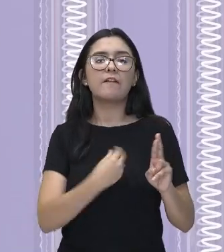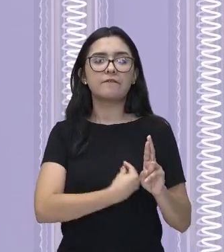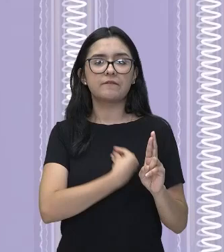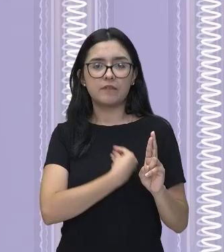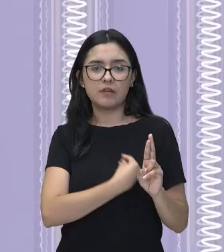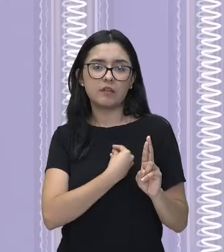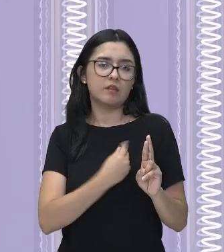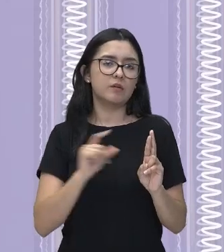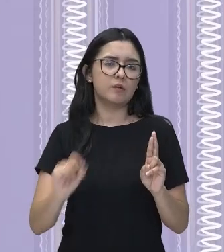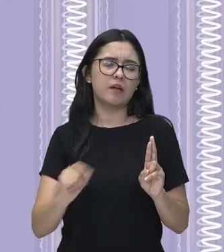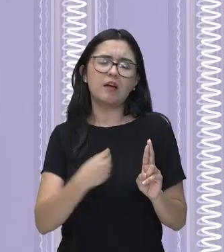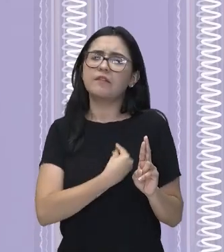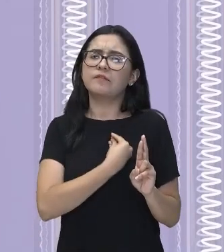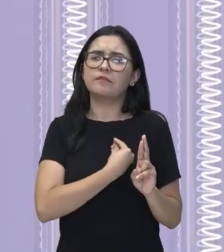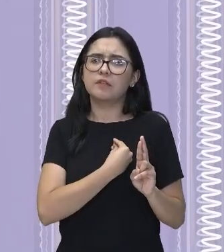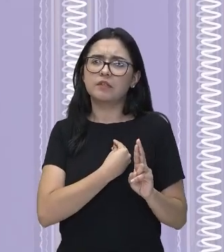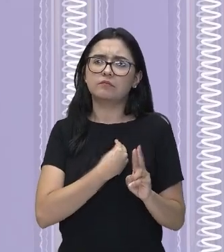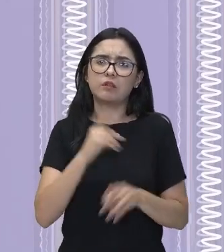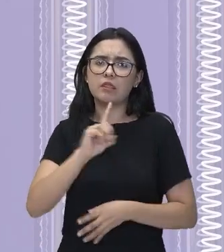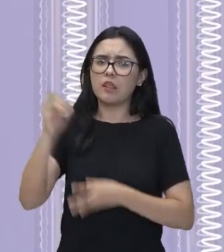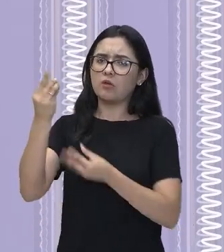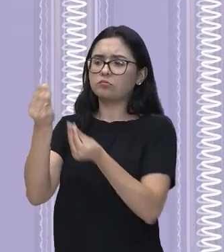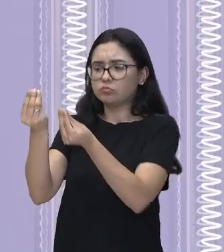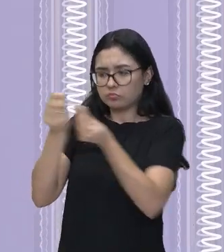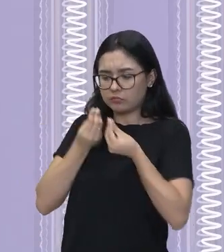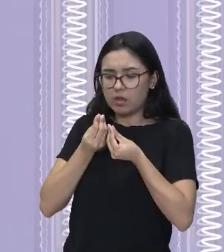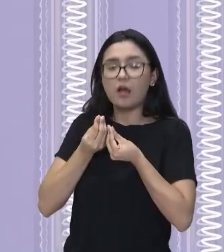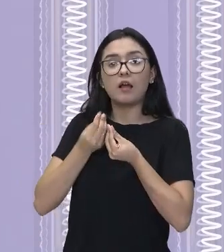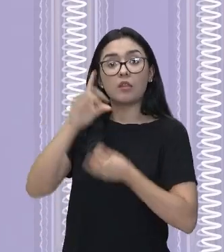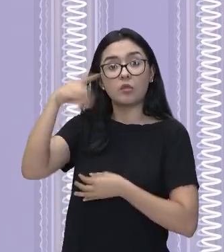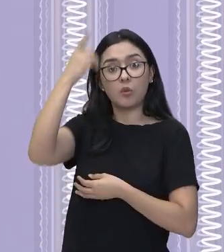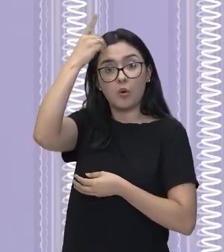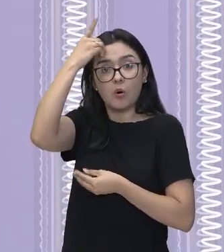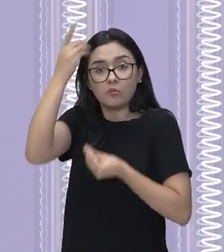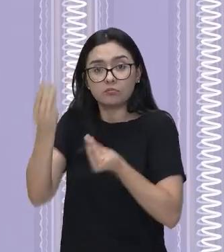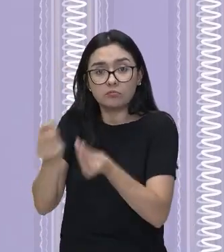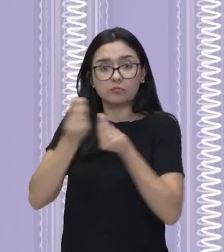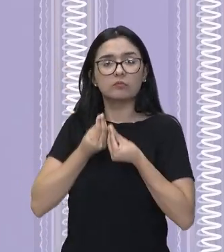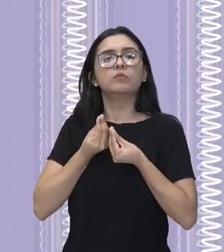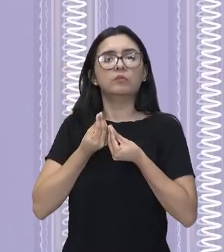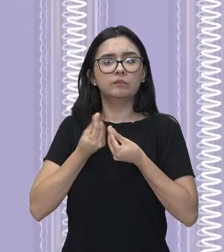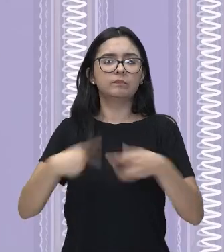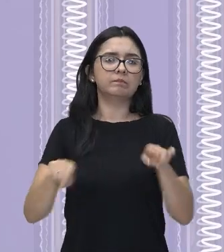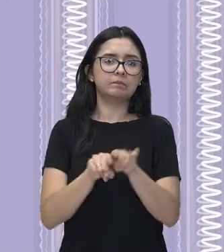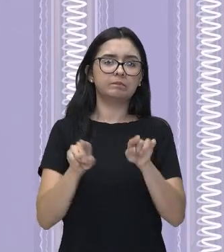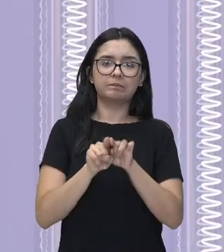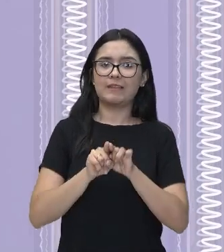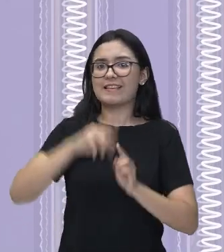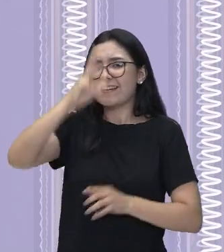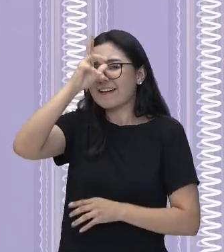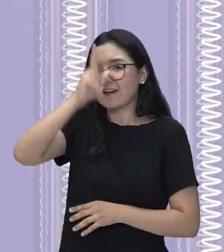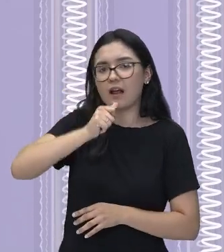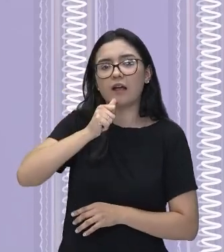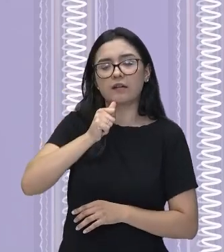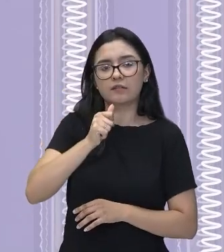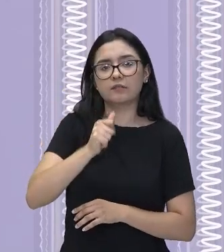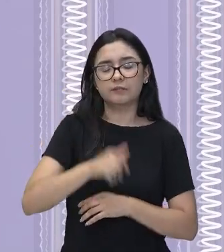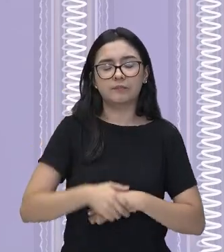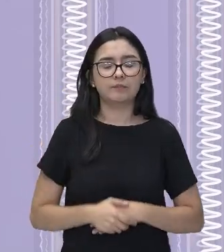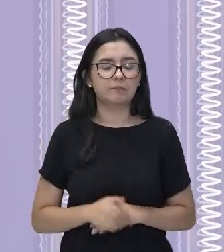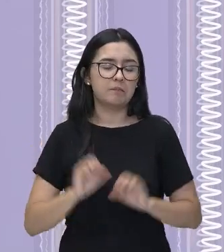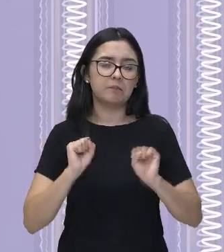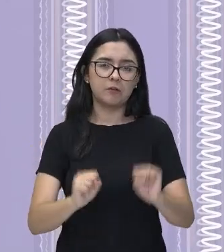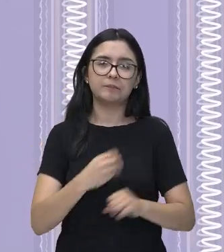vida que é dada por Deus, que é dom de Deus, que é dado de forma gratuitamente, seja a